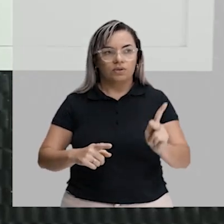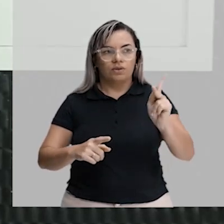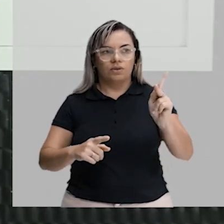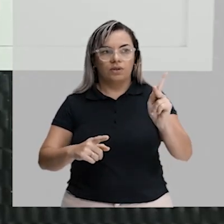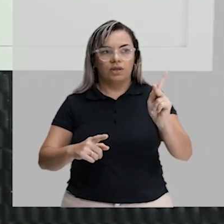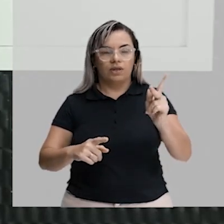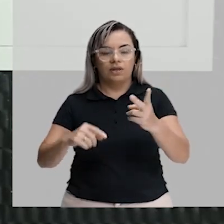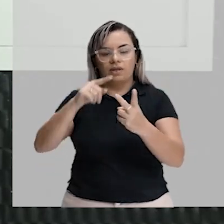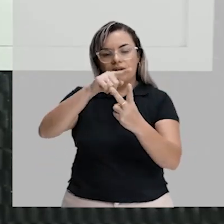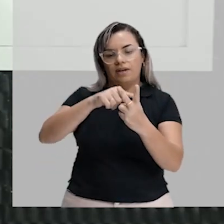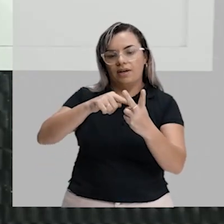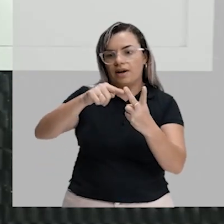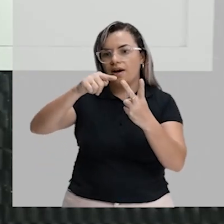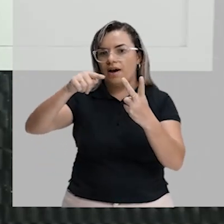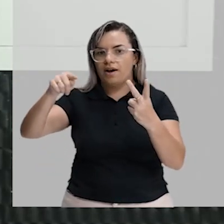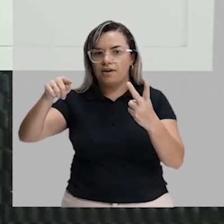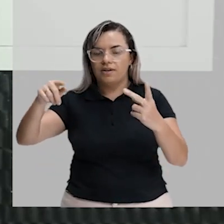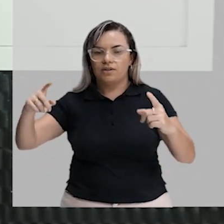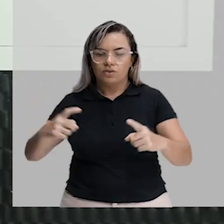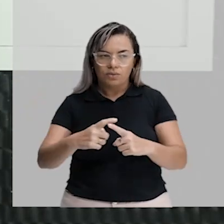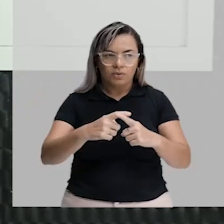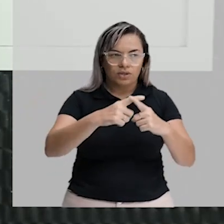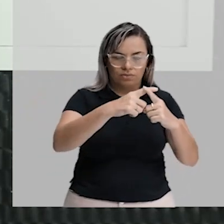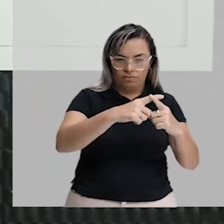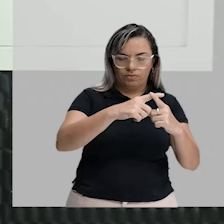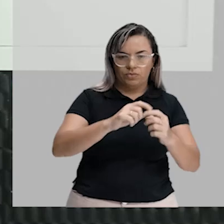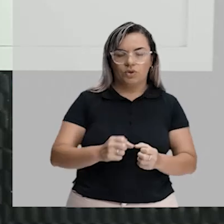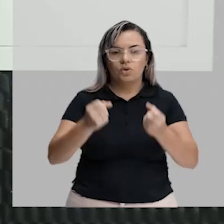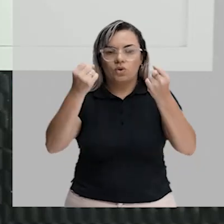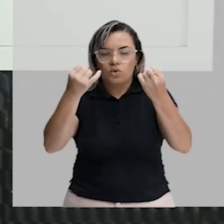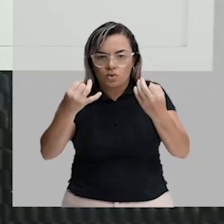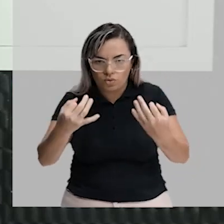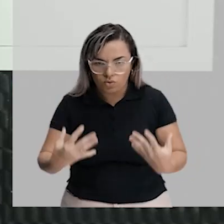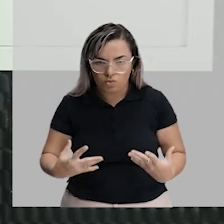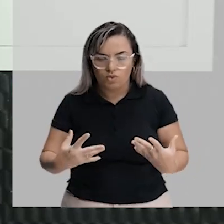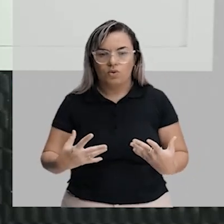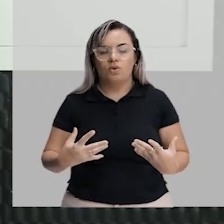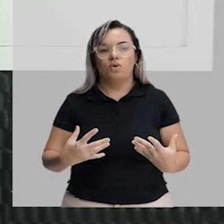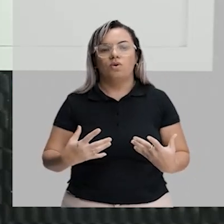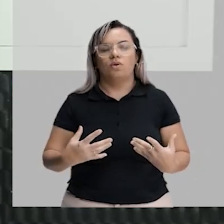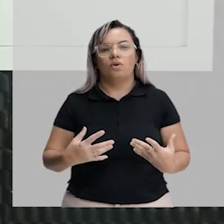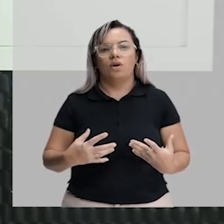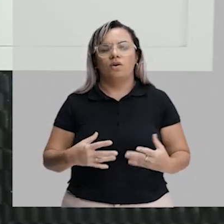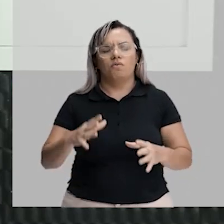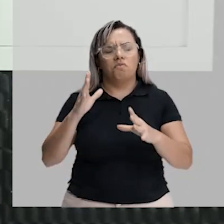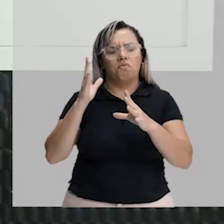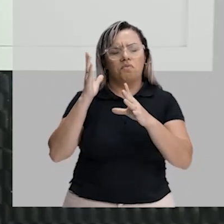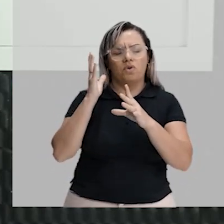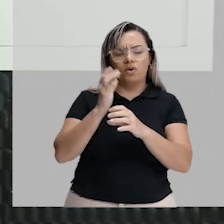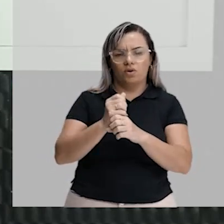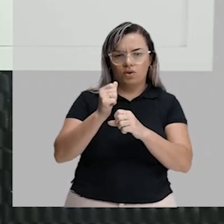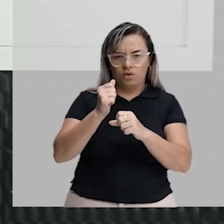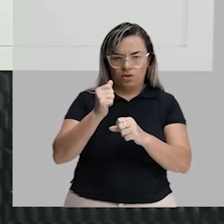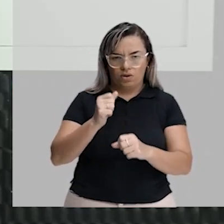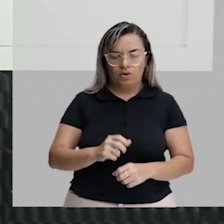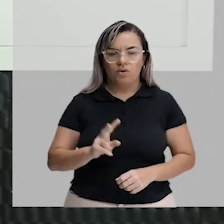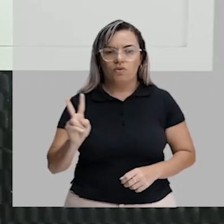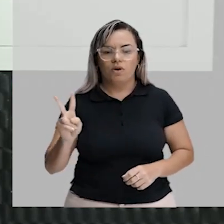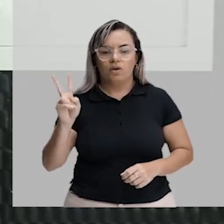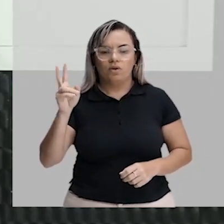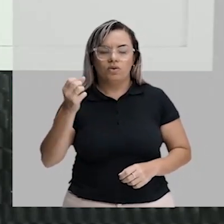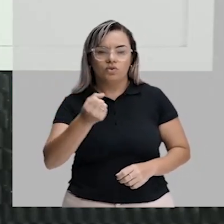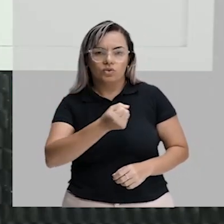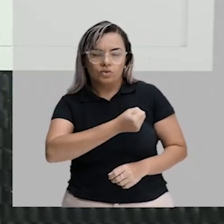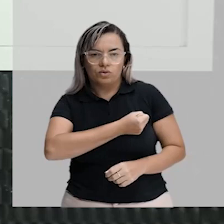Vou explicar. Ele está dizendo, gente, se você for calcular o valor numérico de um número, eu vou calcular o valor numérico para x igual a 2.